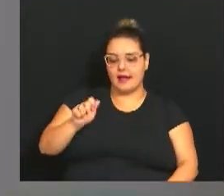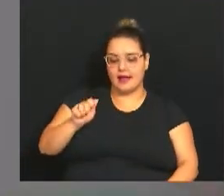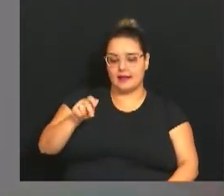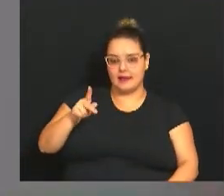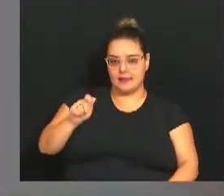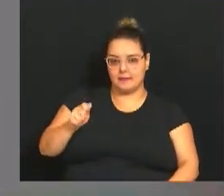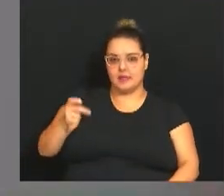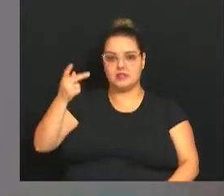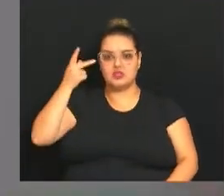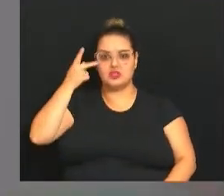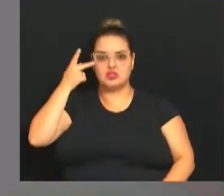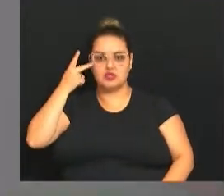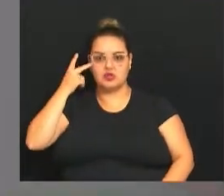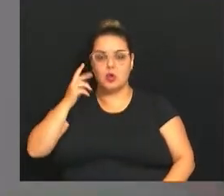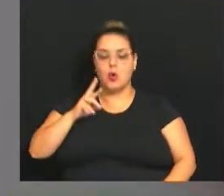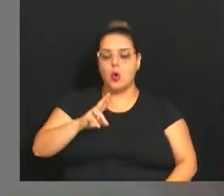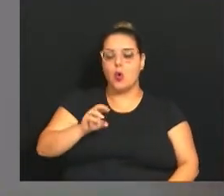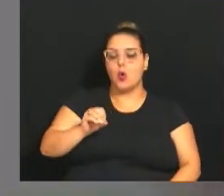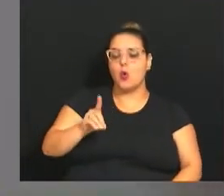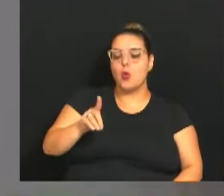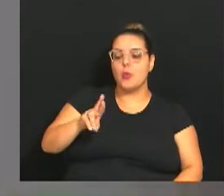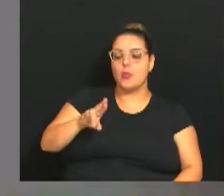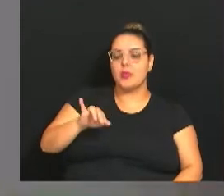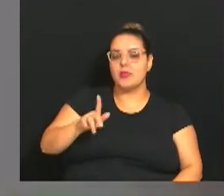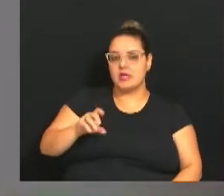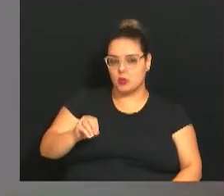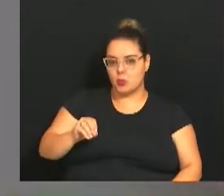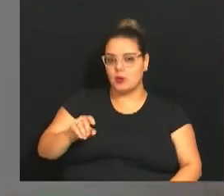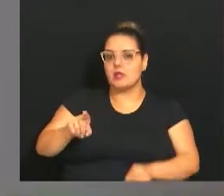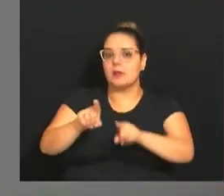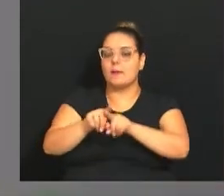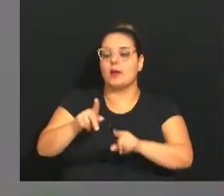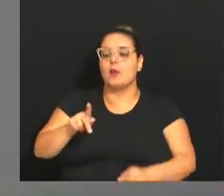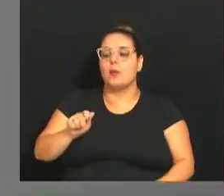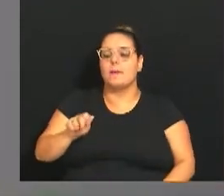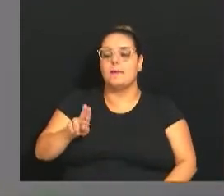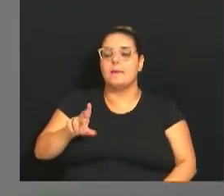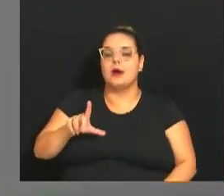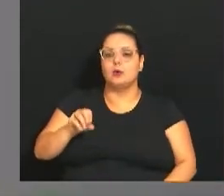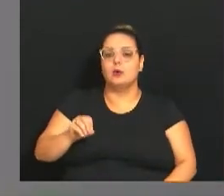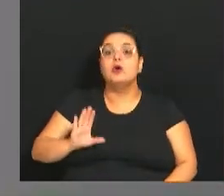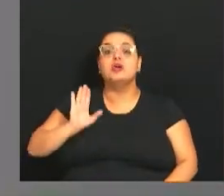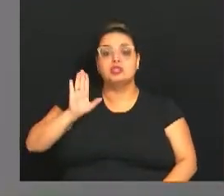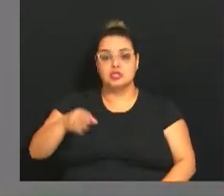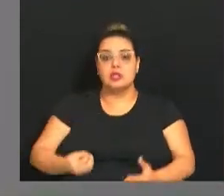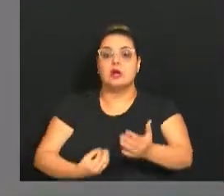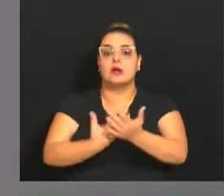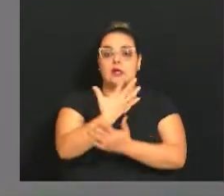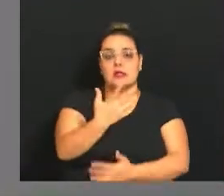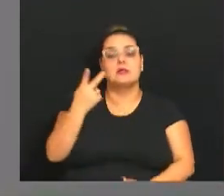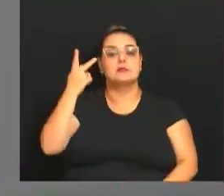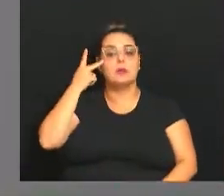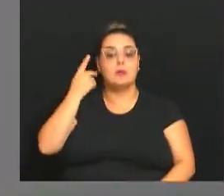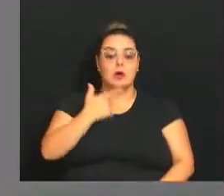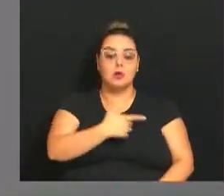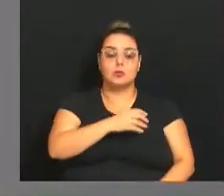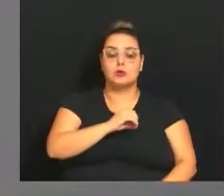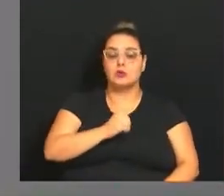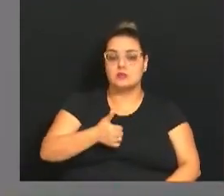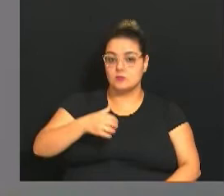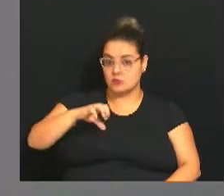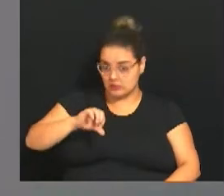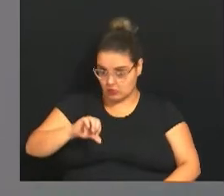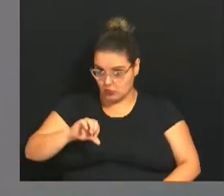pelo Rodrigo e pelo Paulo. Essa exposição já foi montada em São Paulo em 2019 e ela